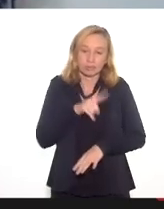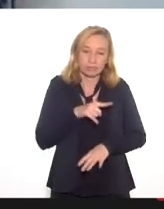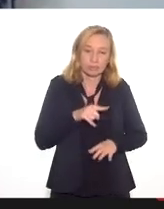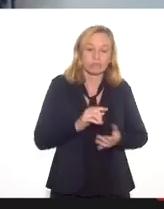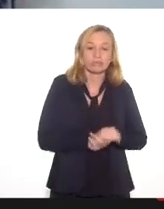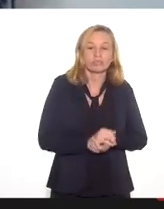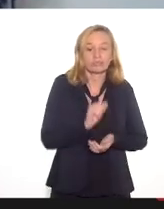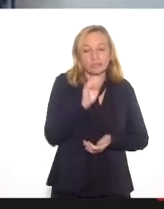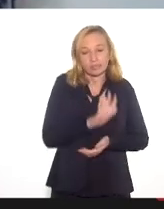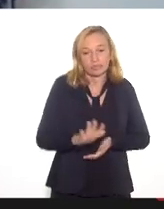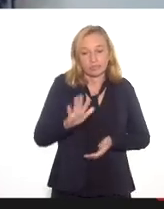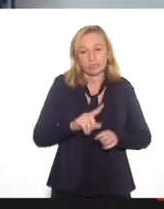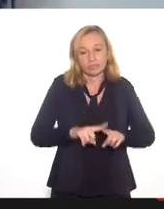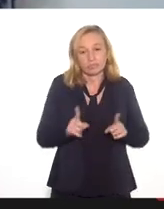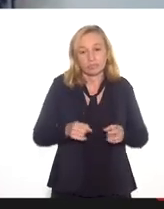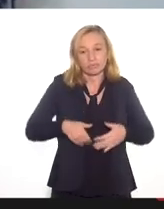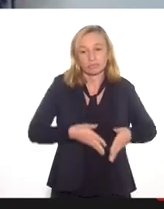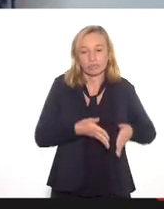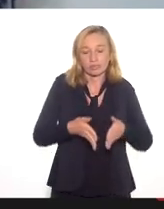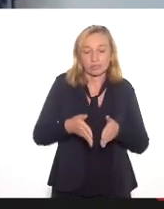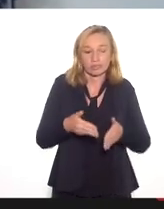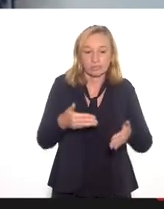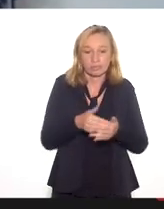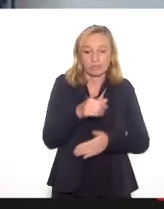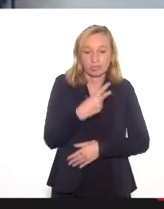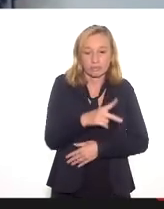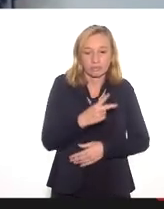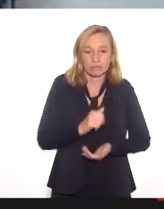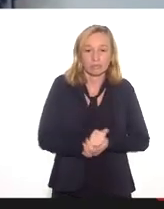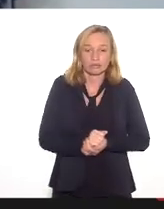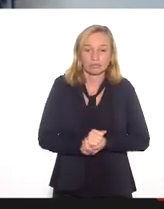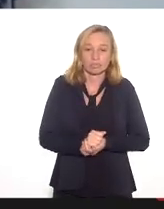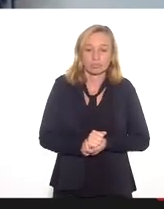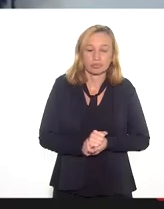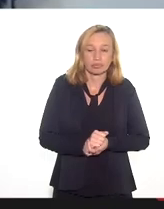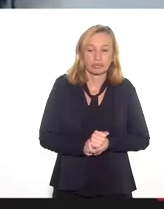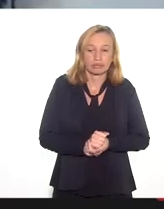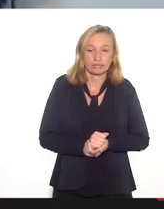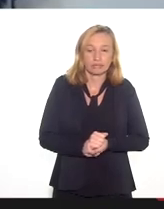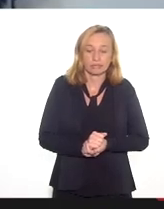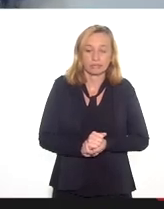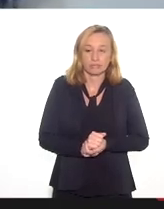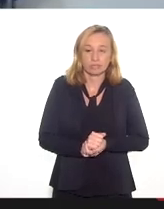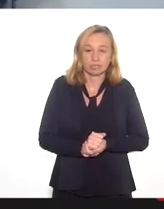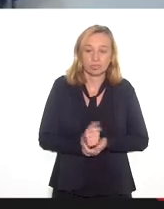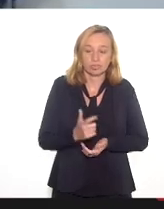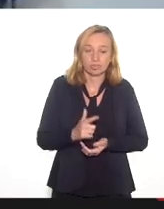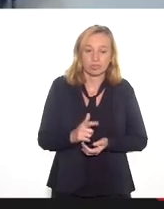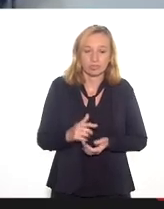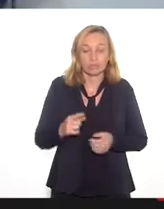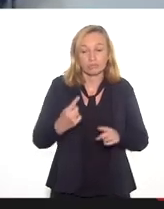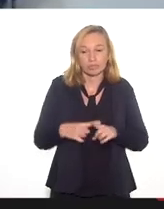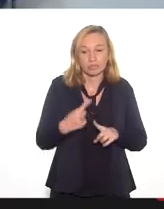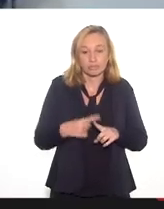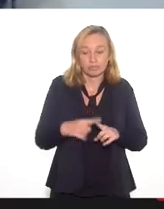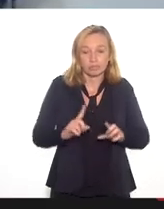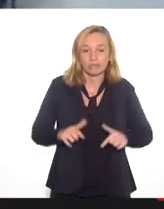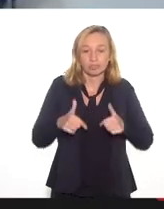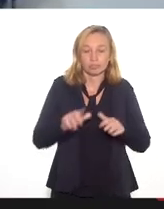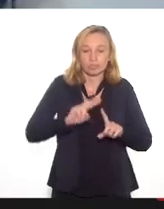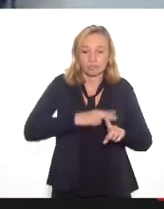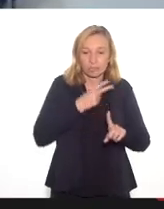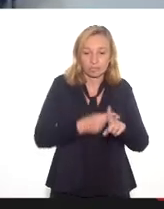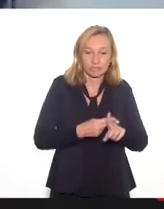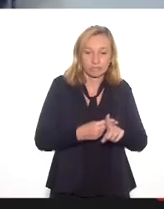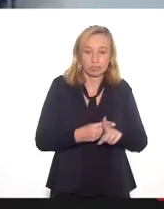cobertura universal mas o caminho até ela não necessariamente passa pela cobertura universal da noite para o dia até porque o efeito multiplicador